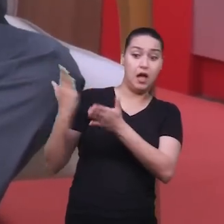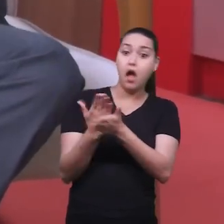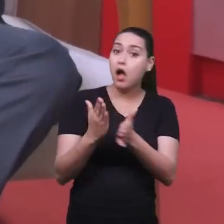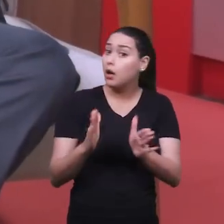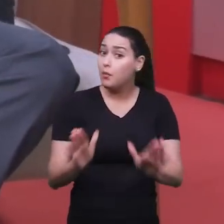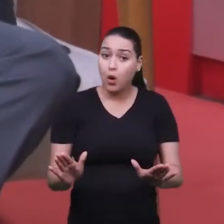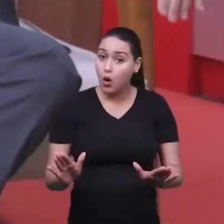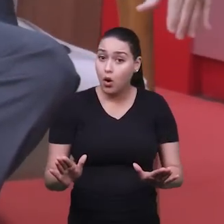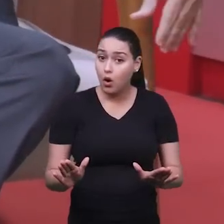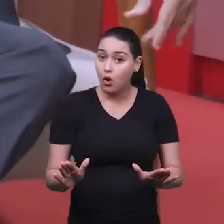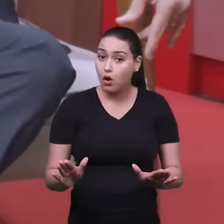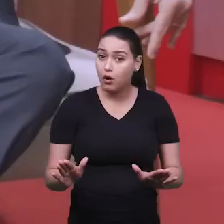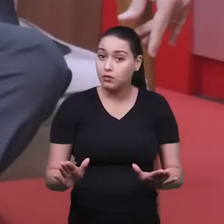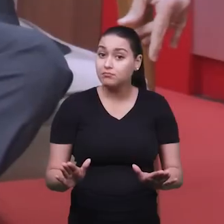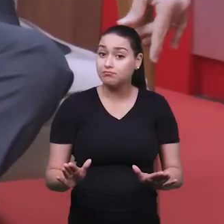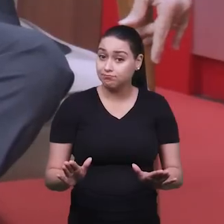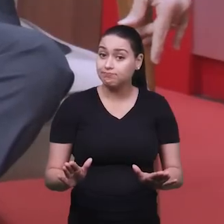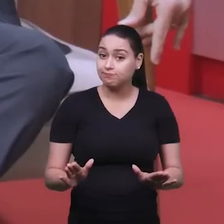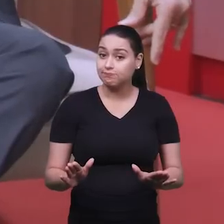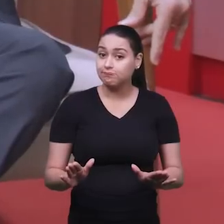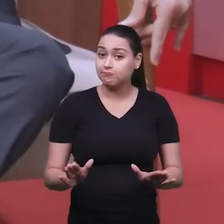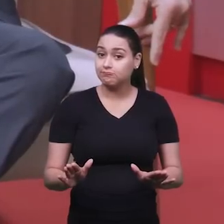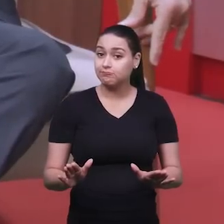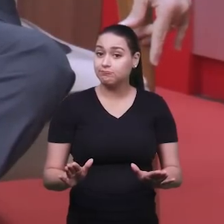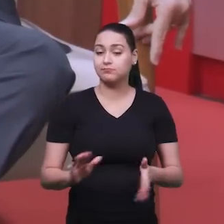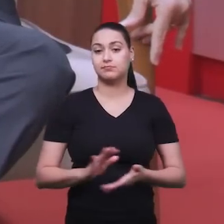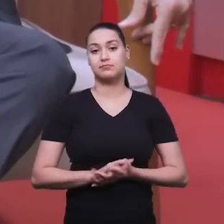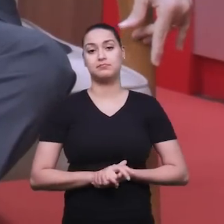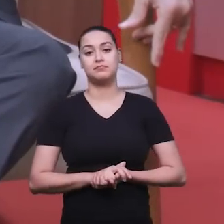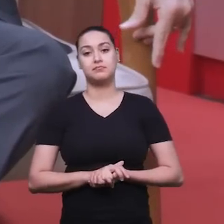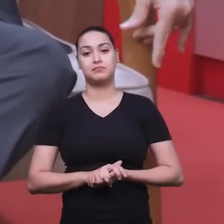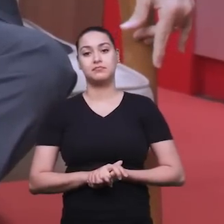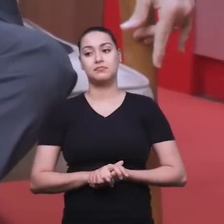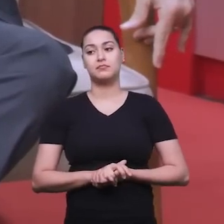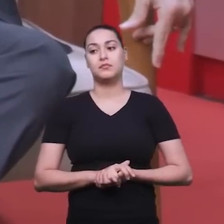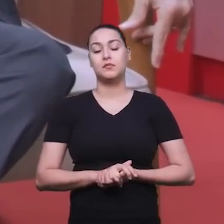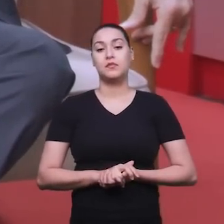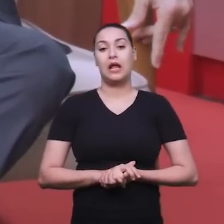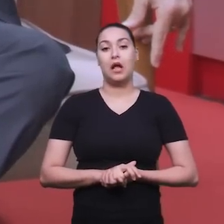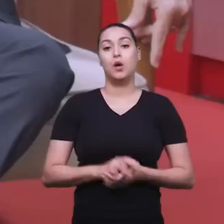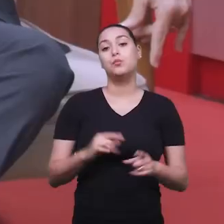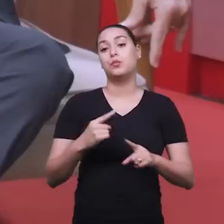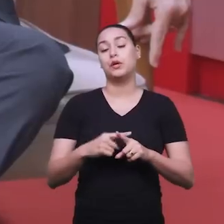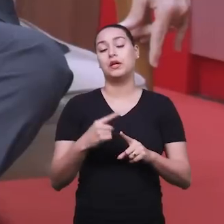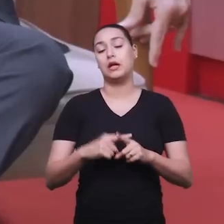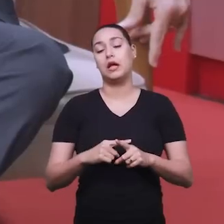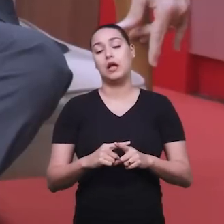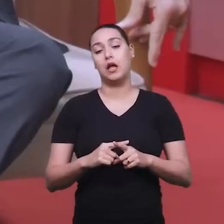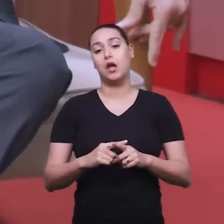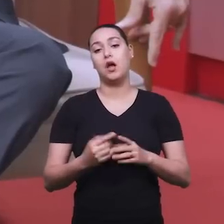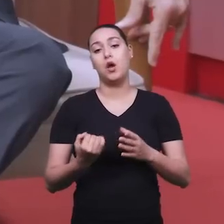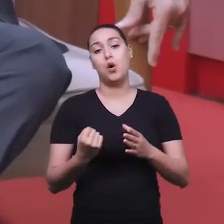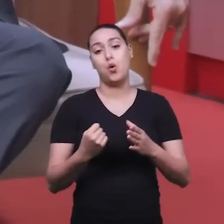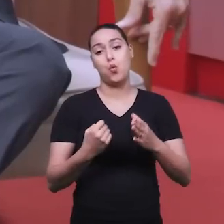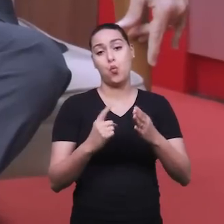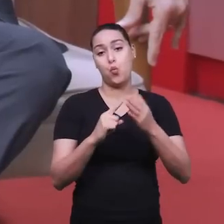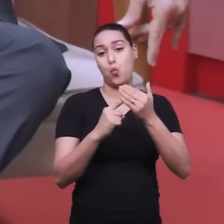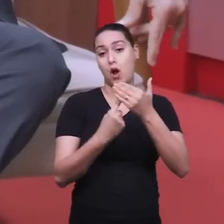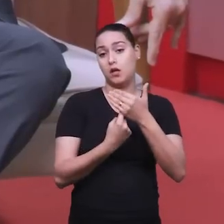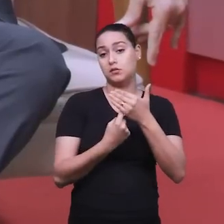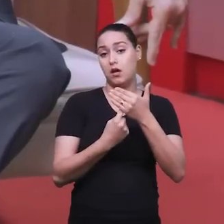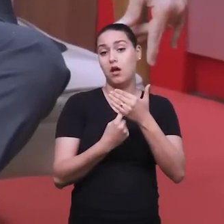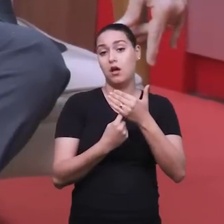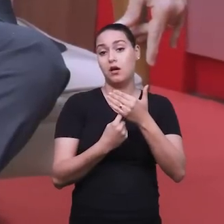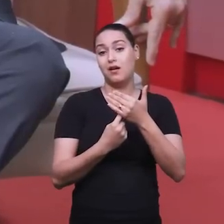o valor acabou. Eles estavam protegidos, guardados, entre aspas, debaixo da salvação